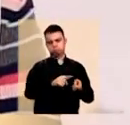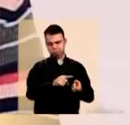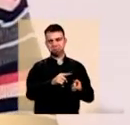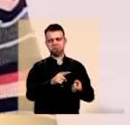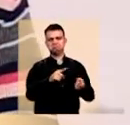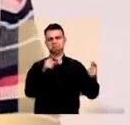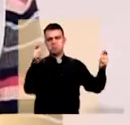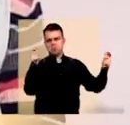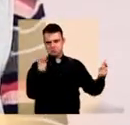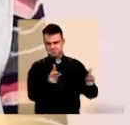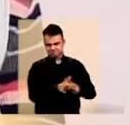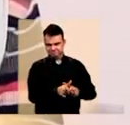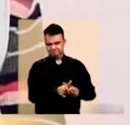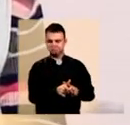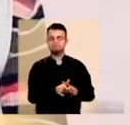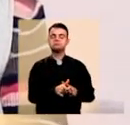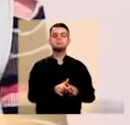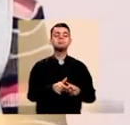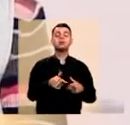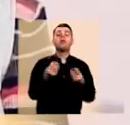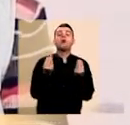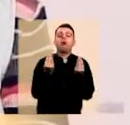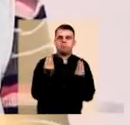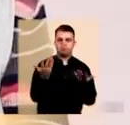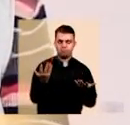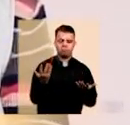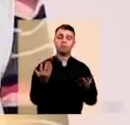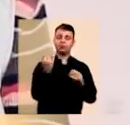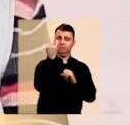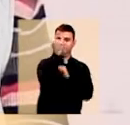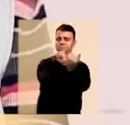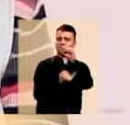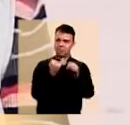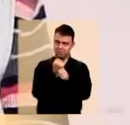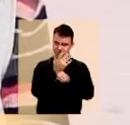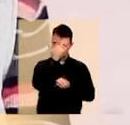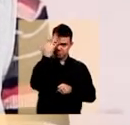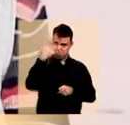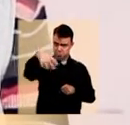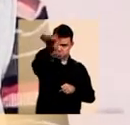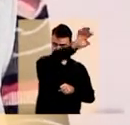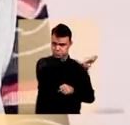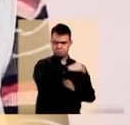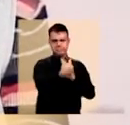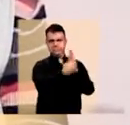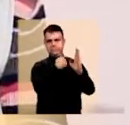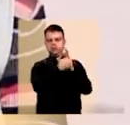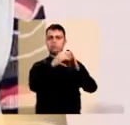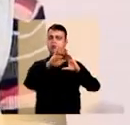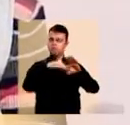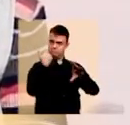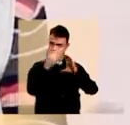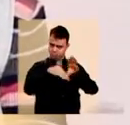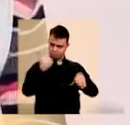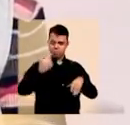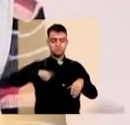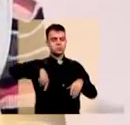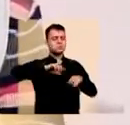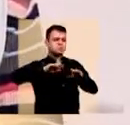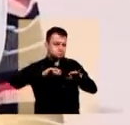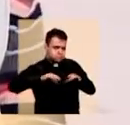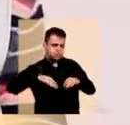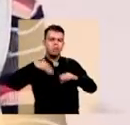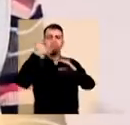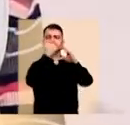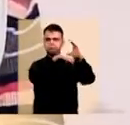está acontecendo? A gente está atendendo pelos e-mails, né? A gente atende essas